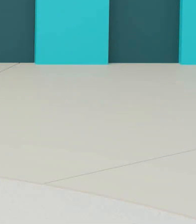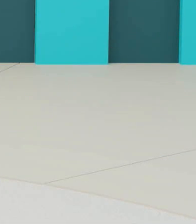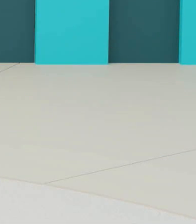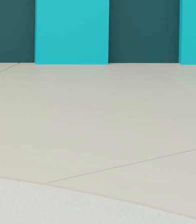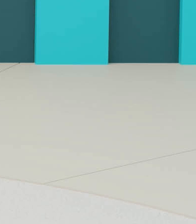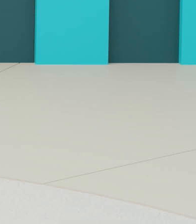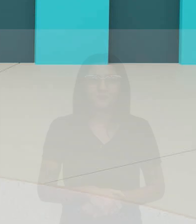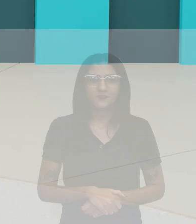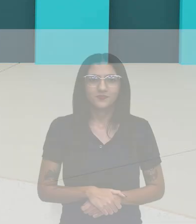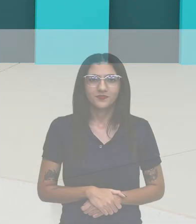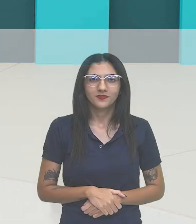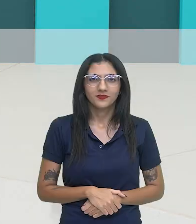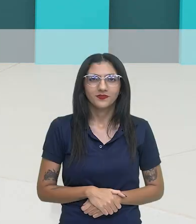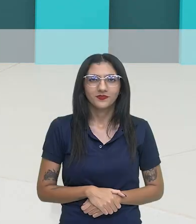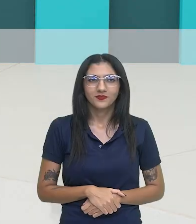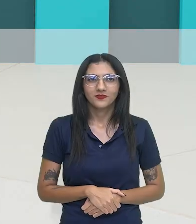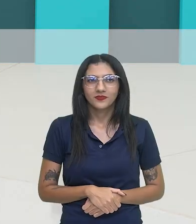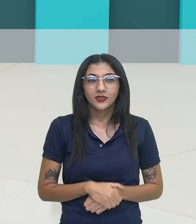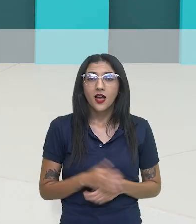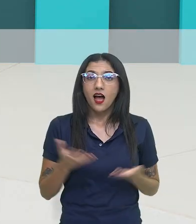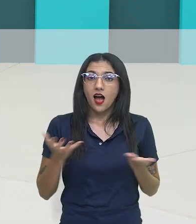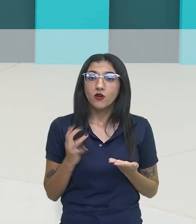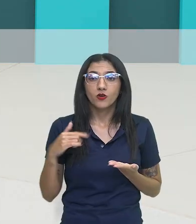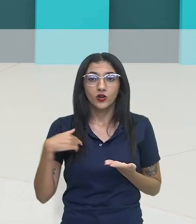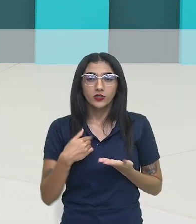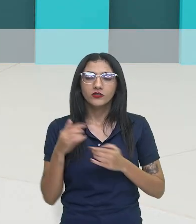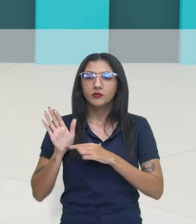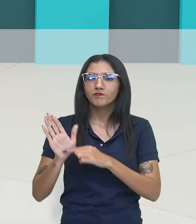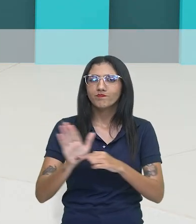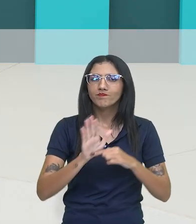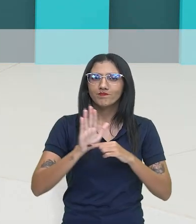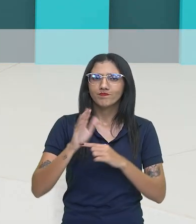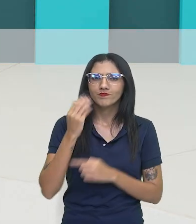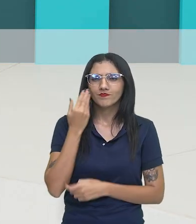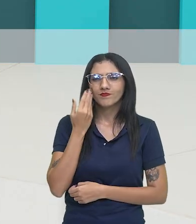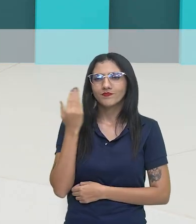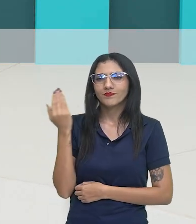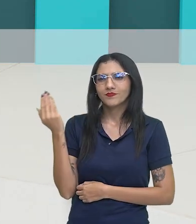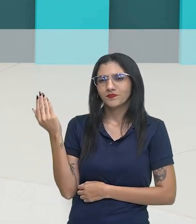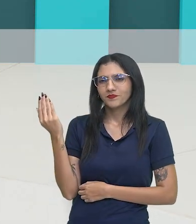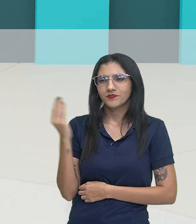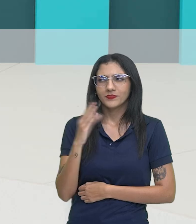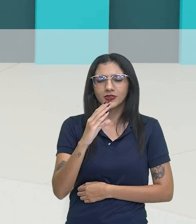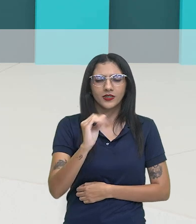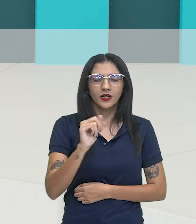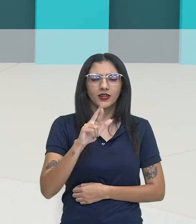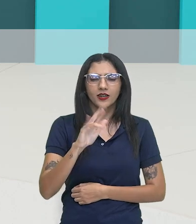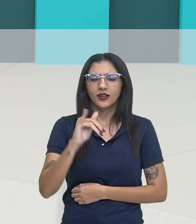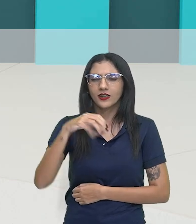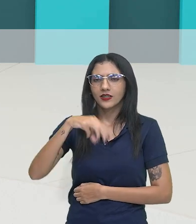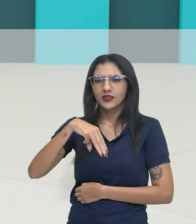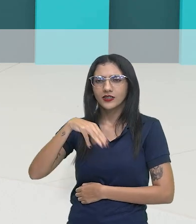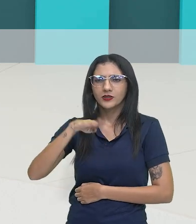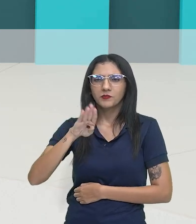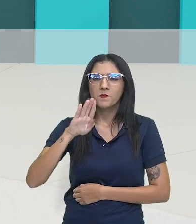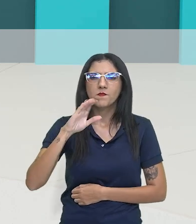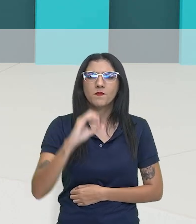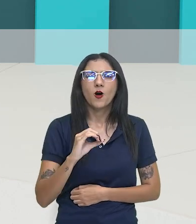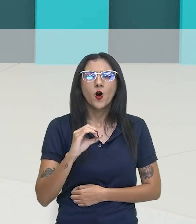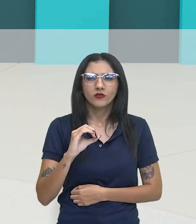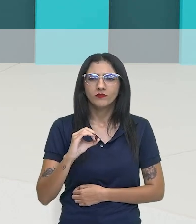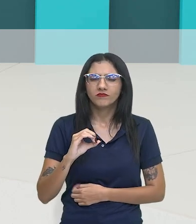Vamos então falar agora sobre o carimbó. Observem essa imagem que já traz aqui uma animação,